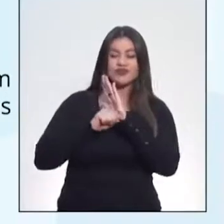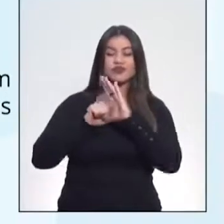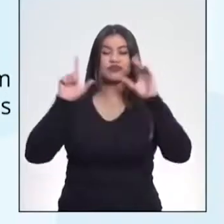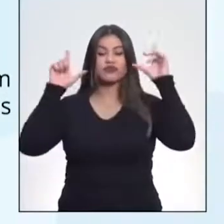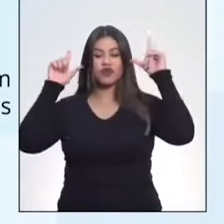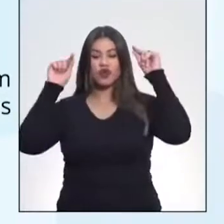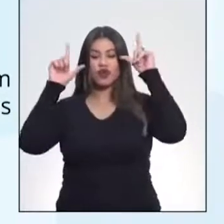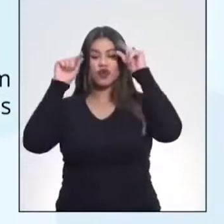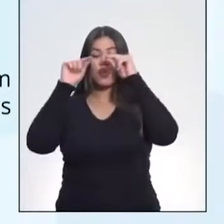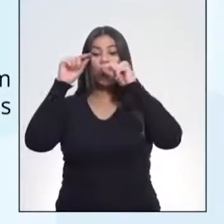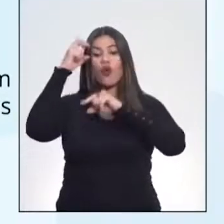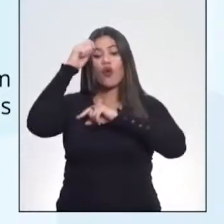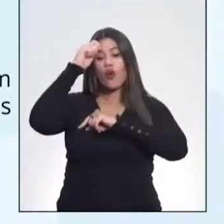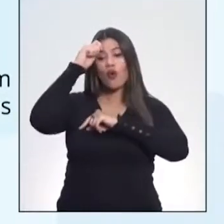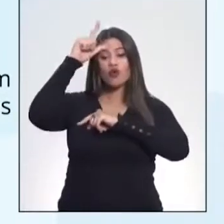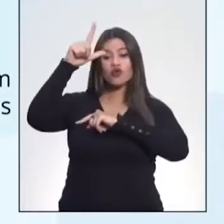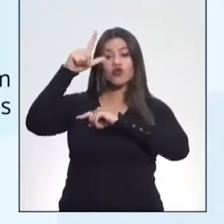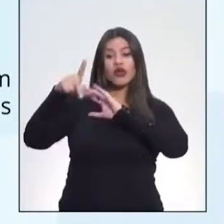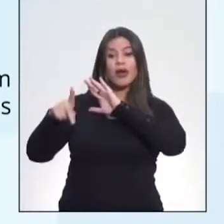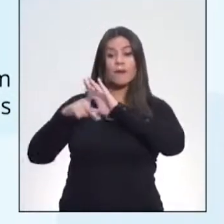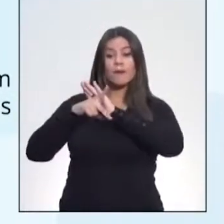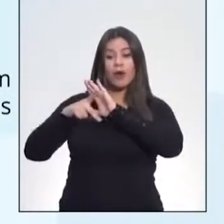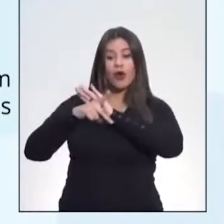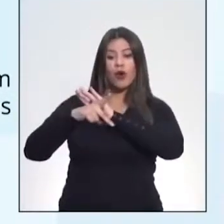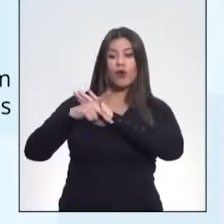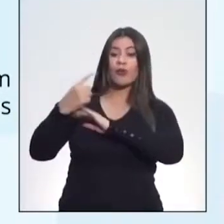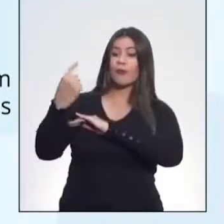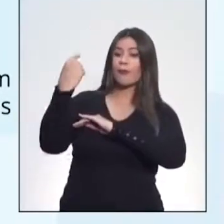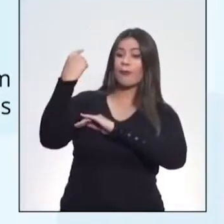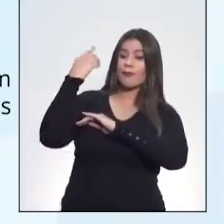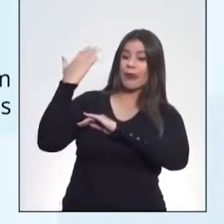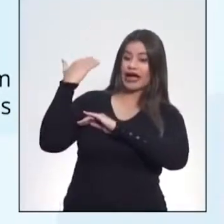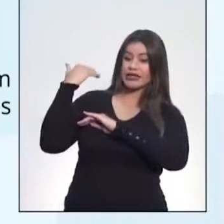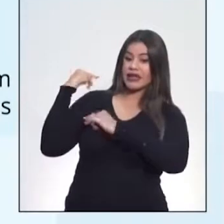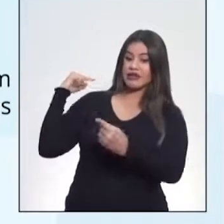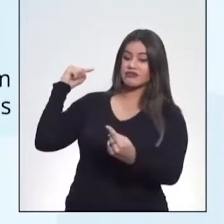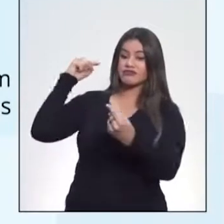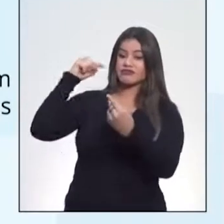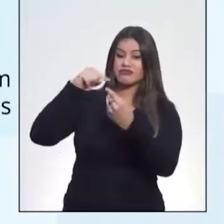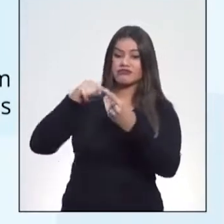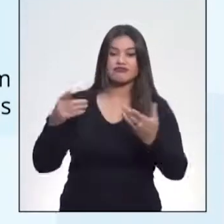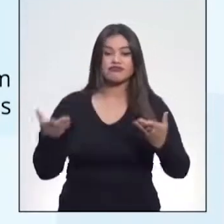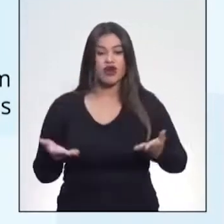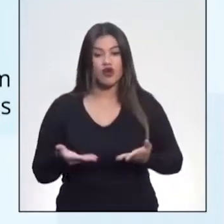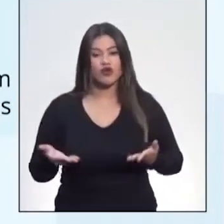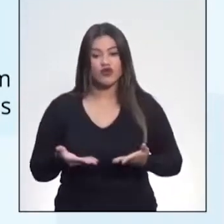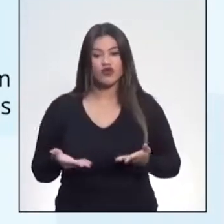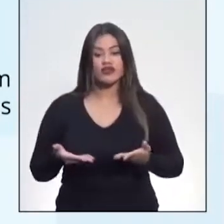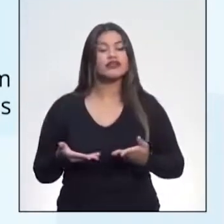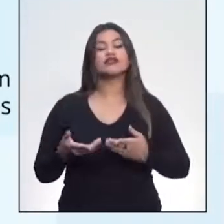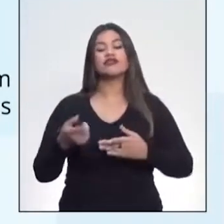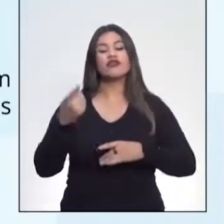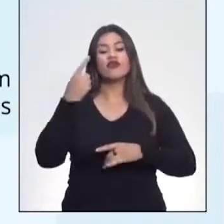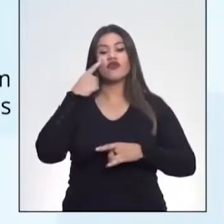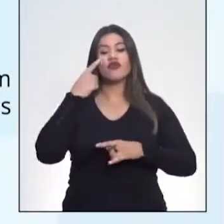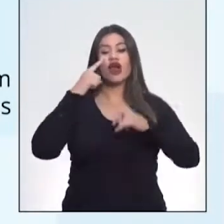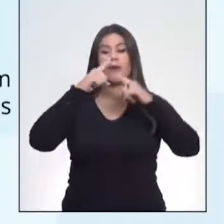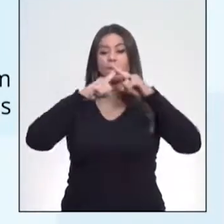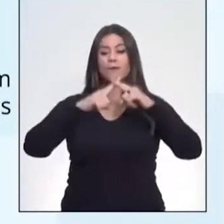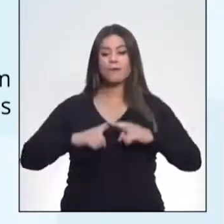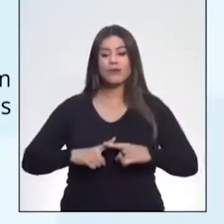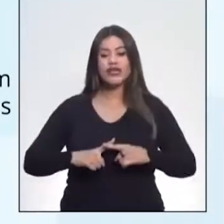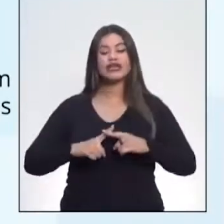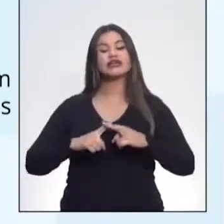da Grécia antiga e seu legado para os dias atuais faremos um apanhado sobre o significado das Olimpíadas gregas